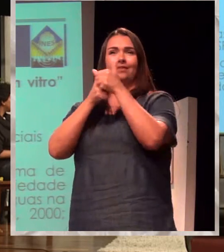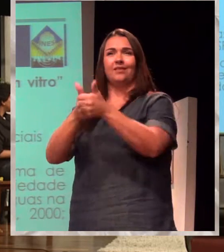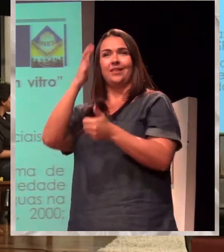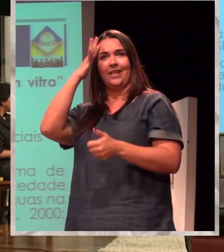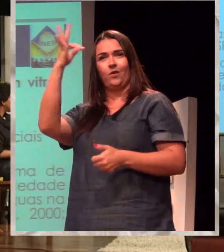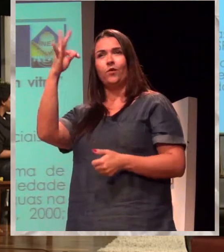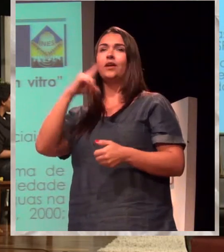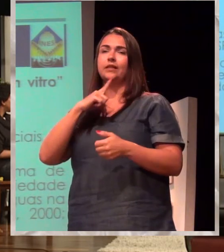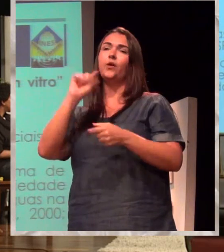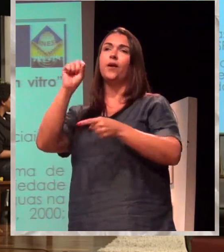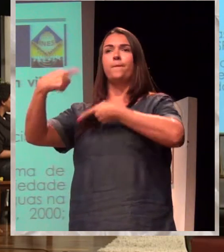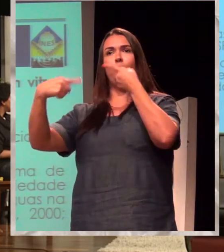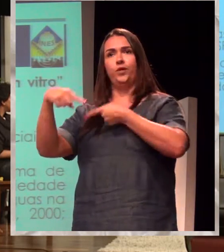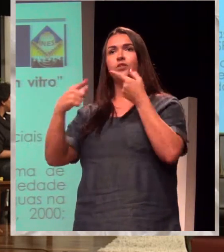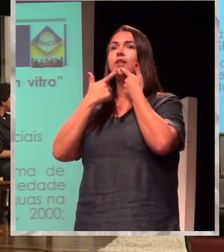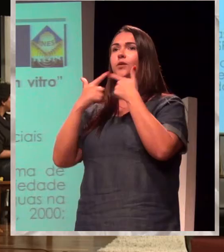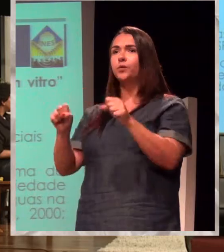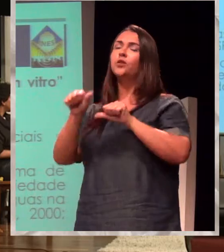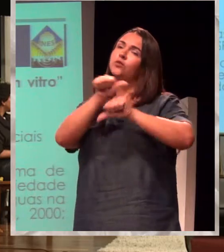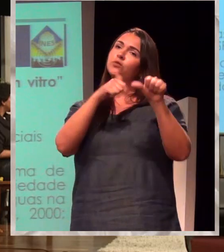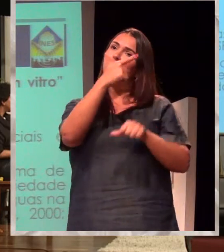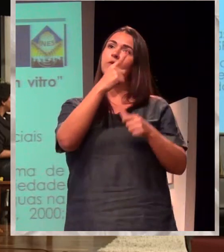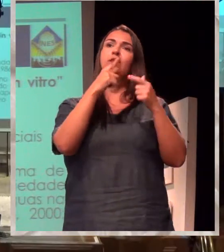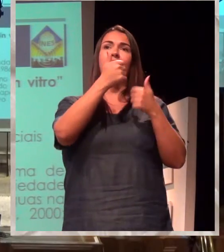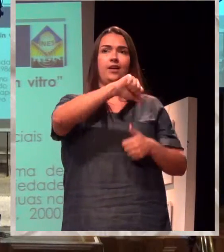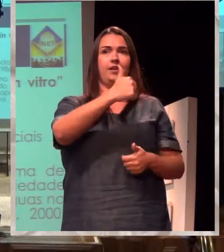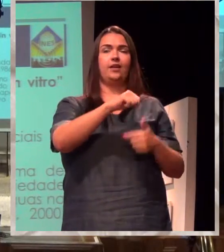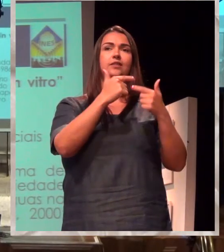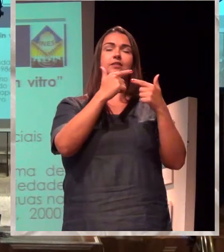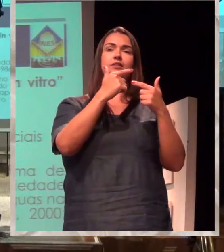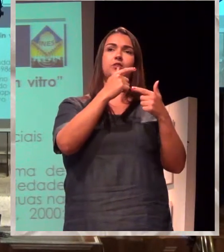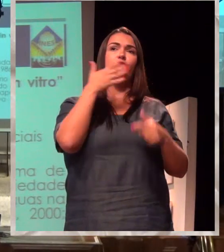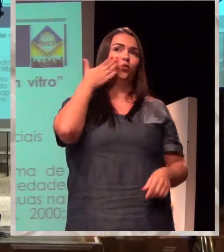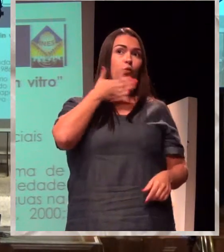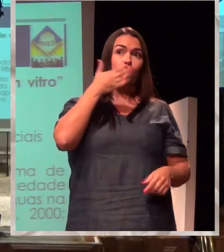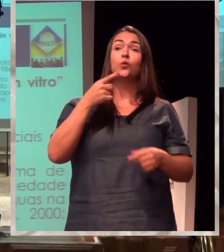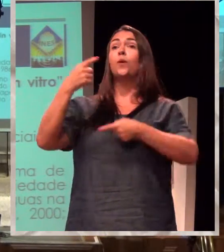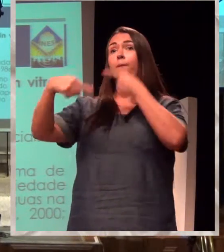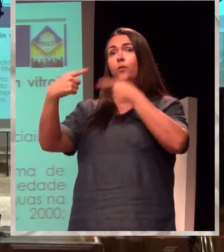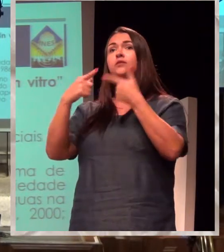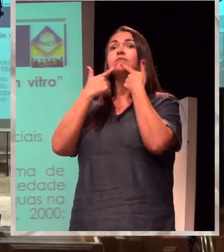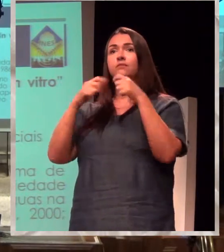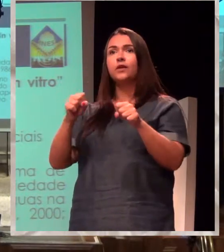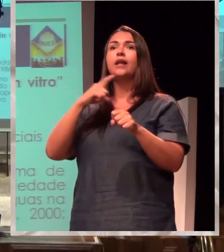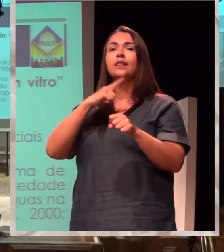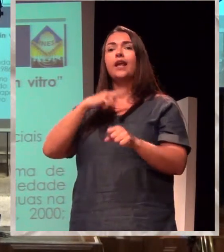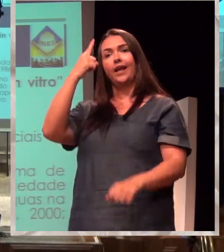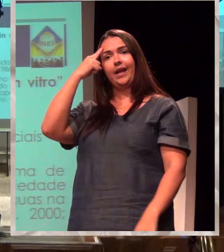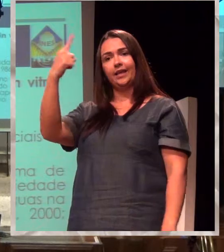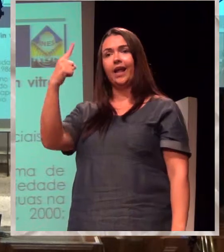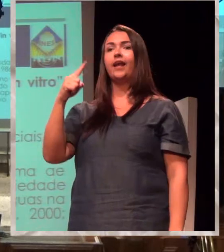vertentes, uma pelas políticas linguísticas e outra pela análise do discurso. Nas políticas linguísticas, eu trouxe as ideias de Calvé, quando falam